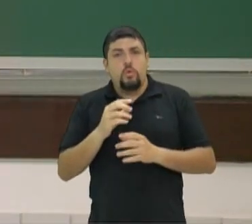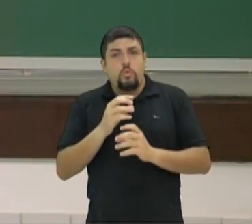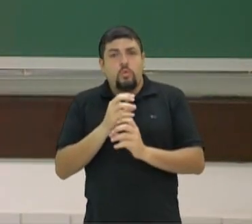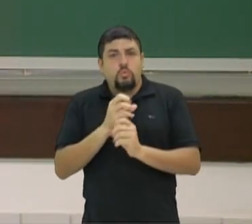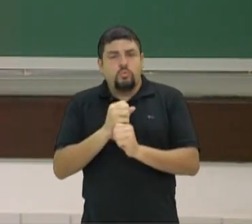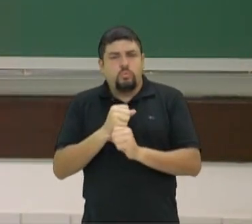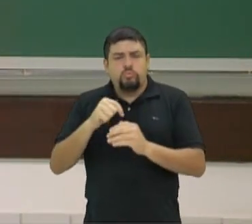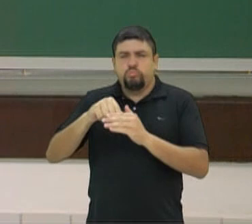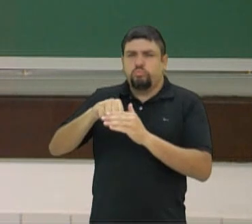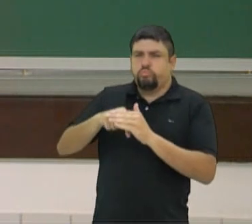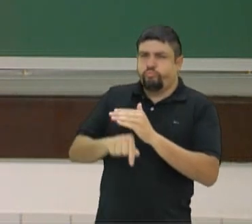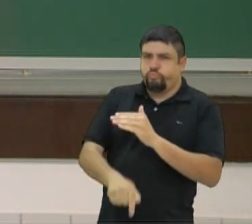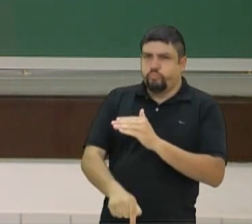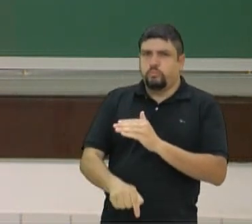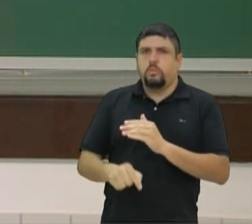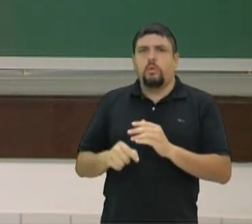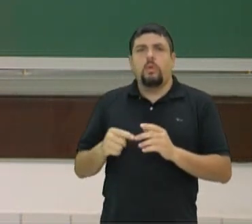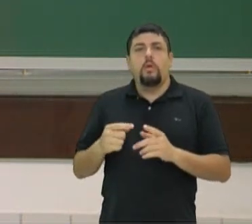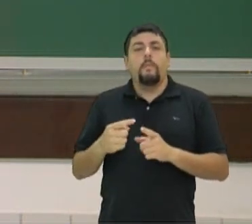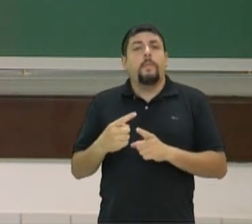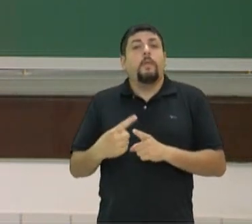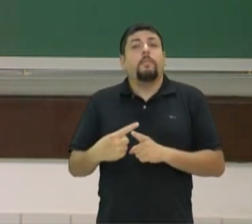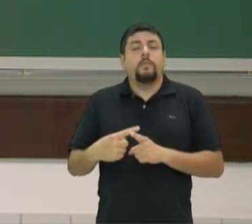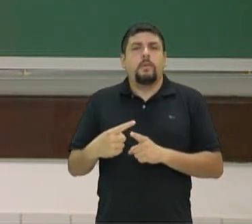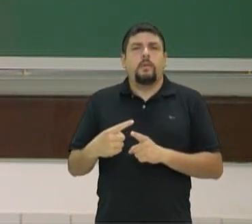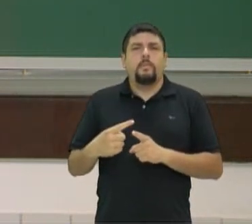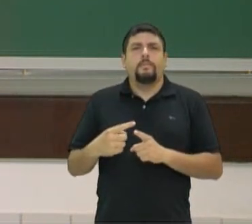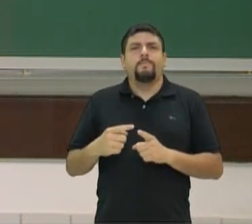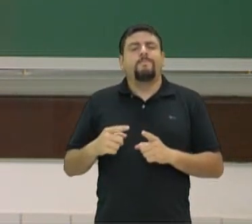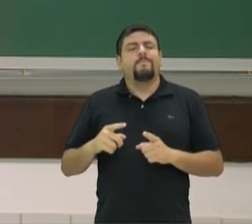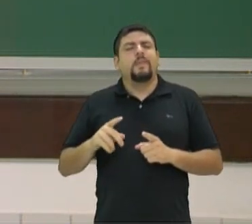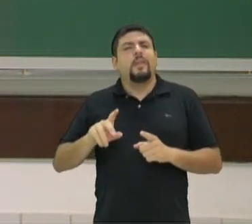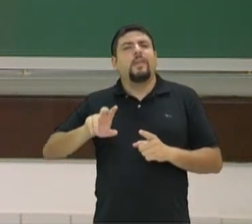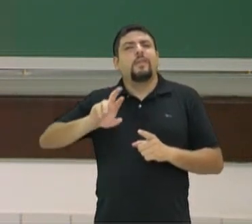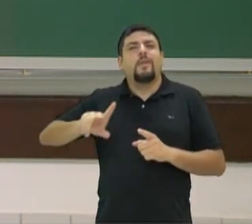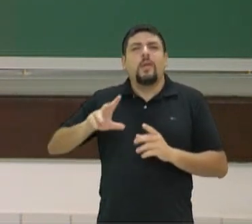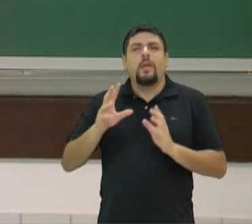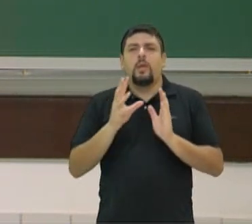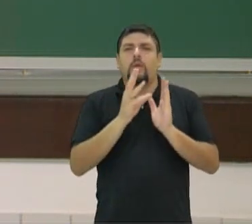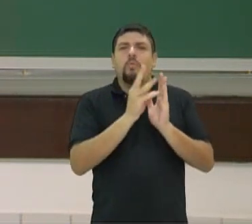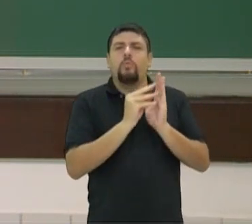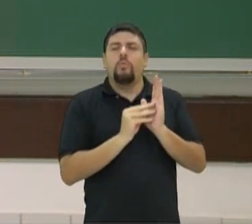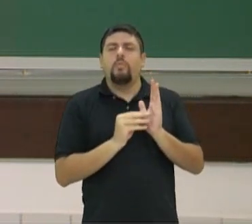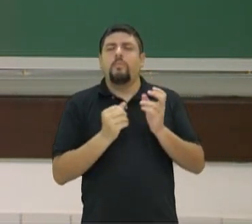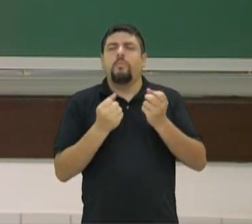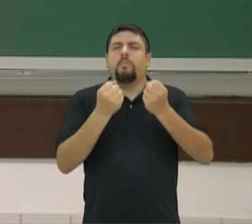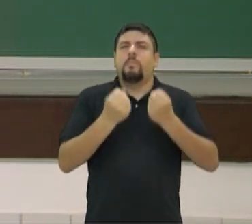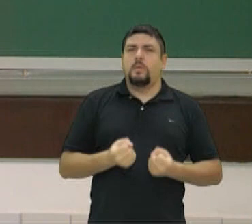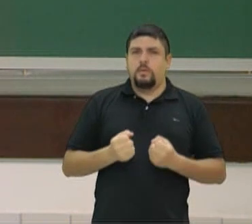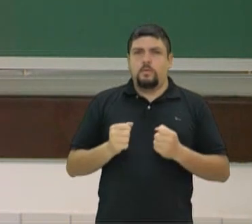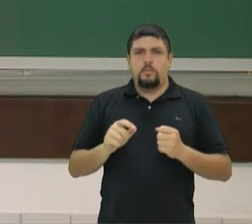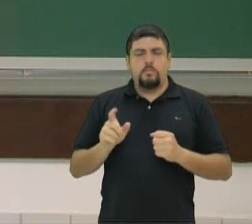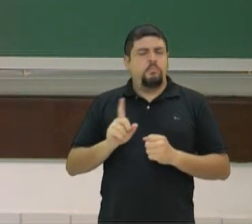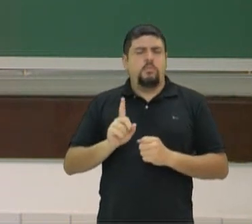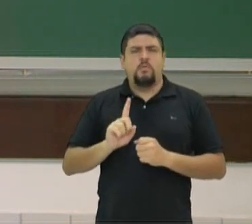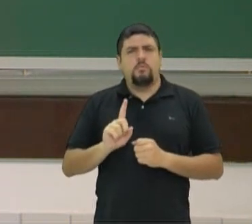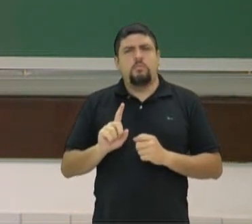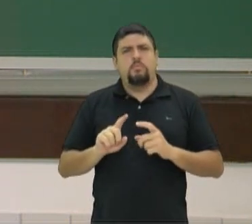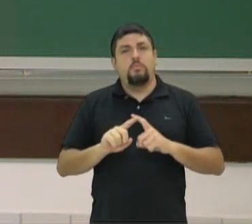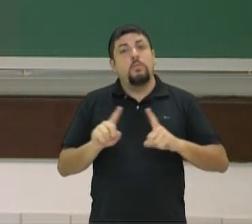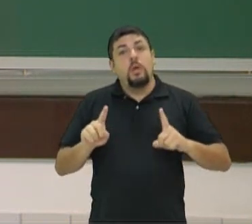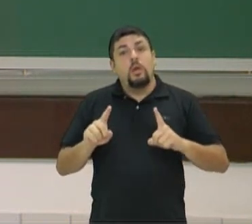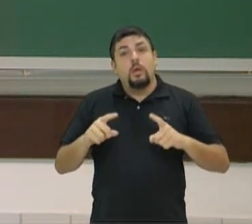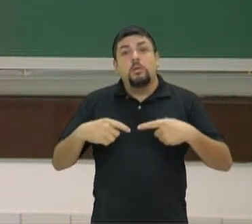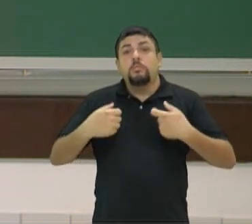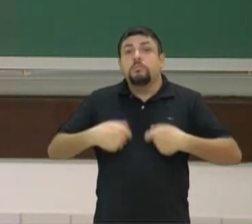forma trigonométrica. Por quê? Não é que se trata de um conteúdo muito denso, não, é que é bom que você tenha isso muito claro para você